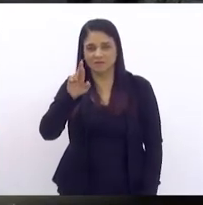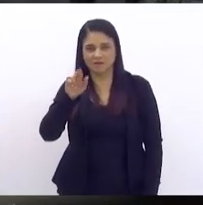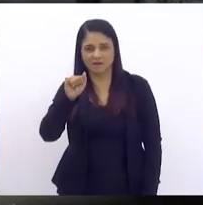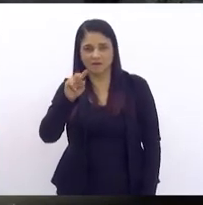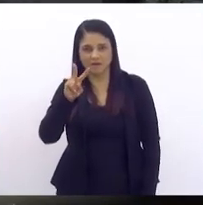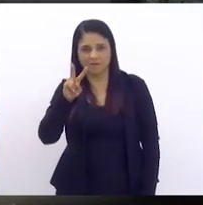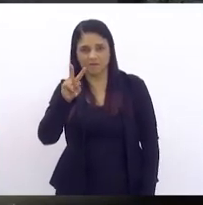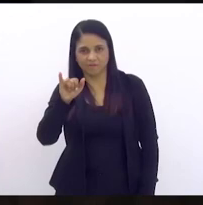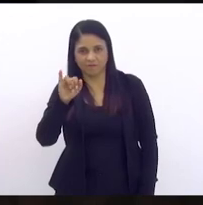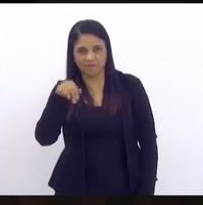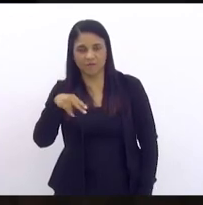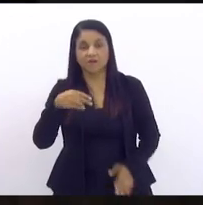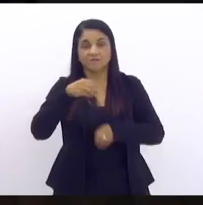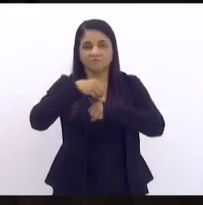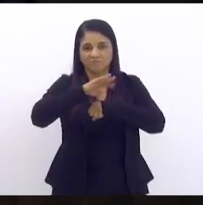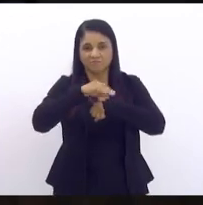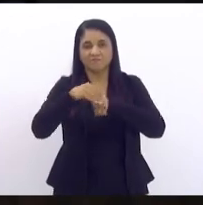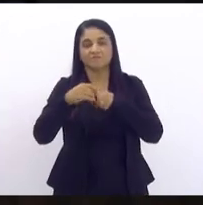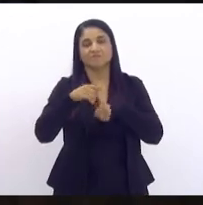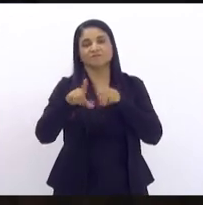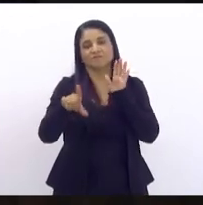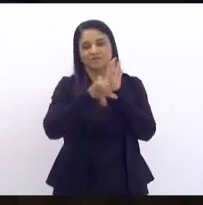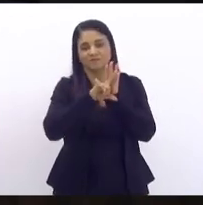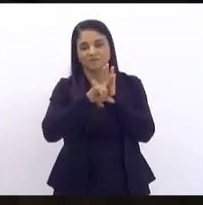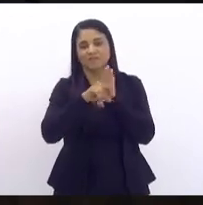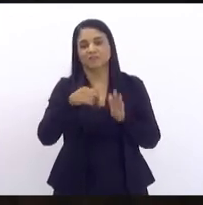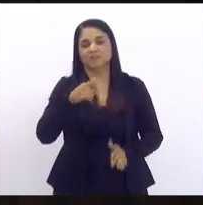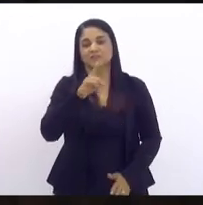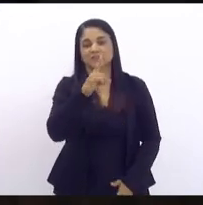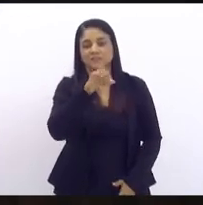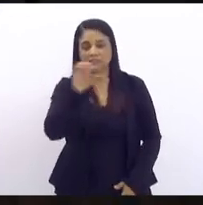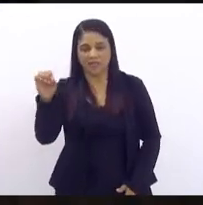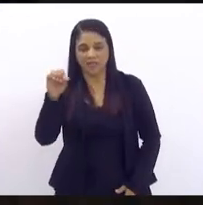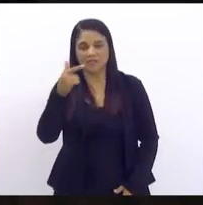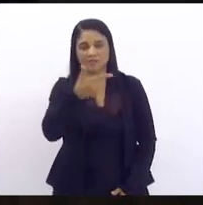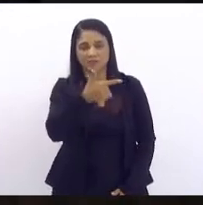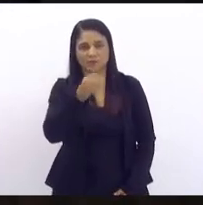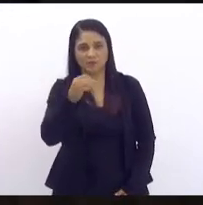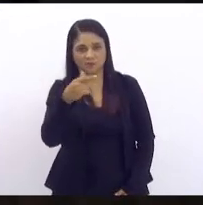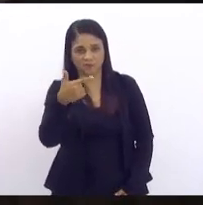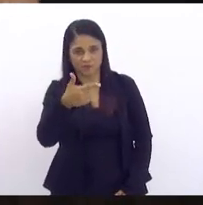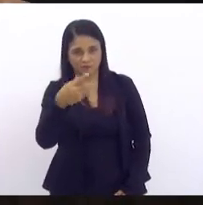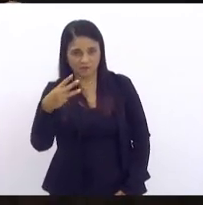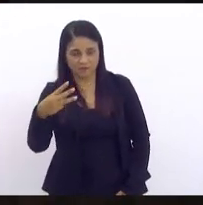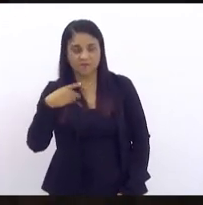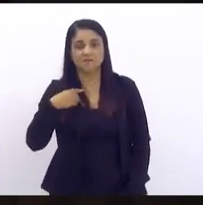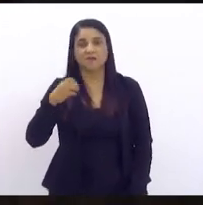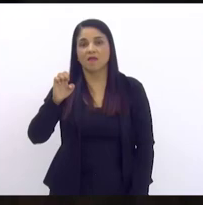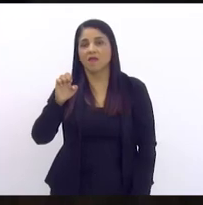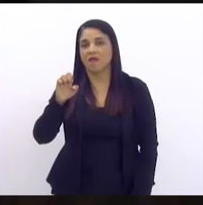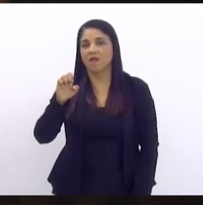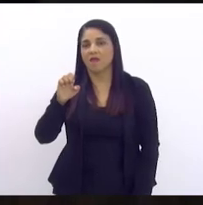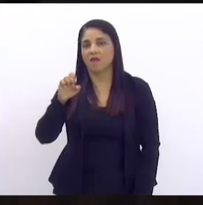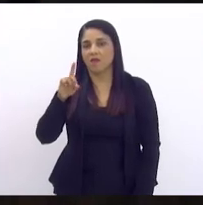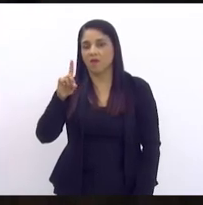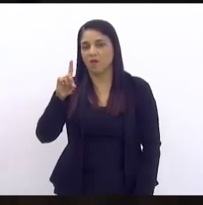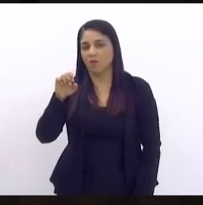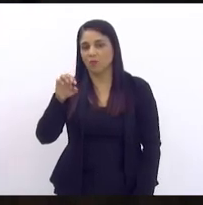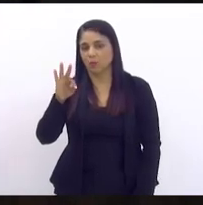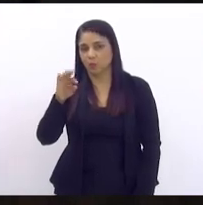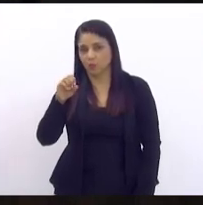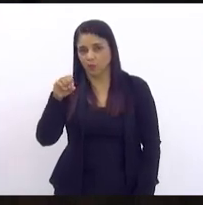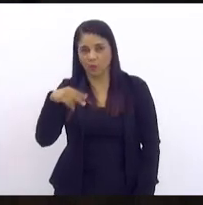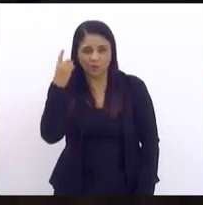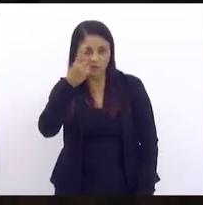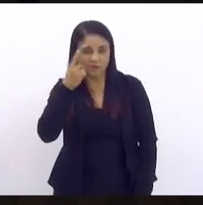Anuncio indicação legislativa número 100 de 2023, de autoria do deputado Elton Cristo, que solicita ao excelentíssimo senhor